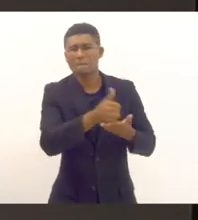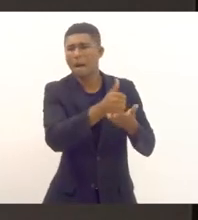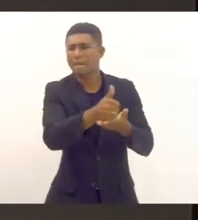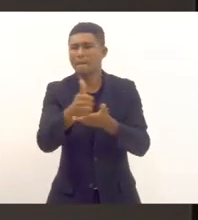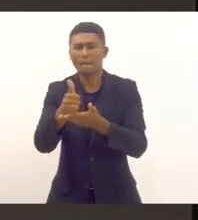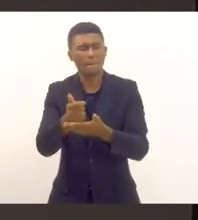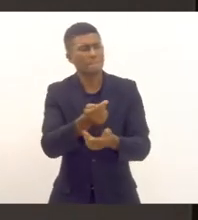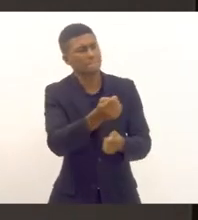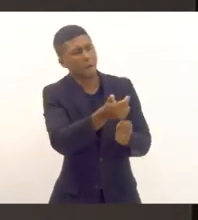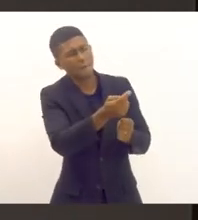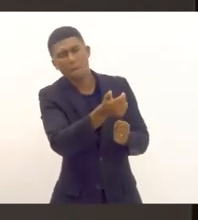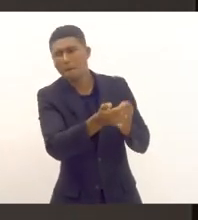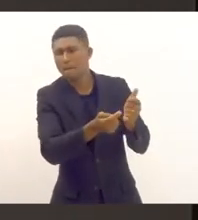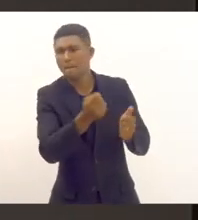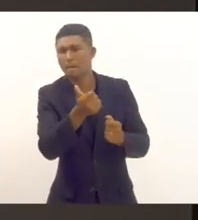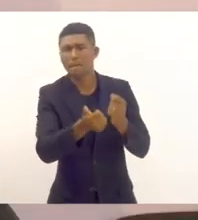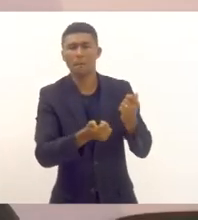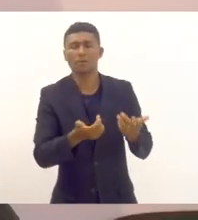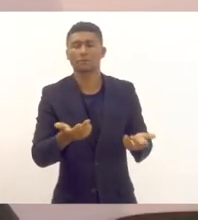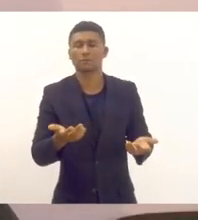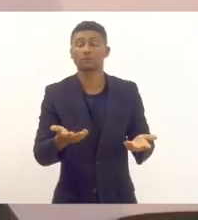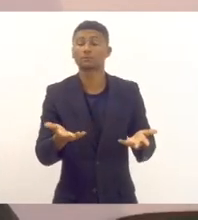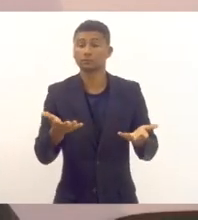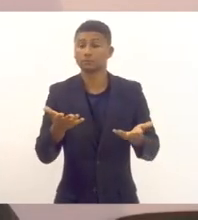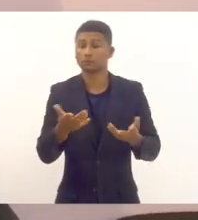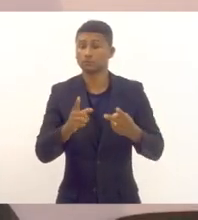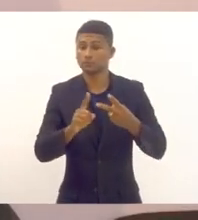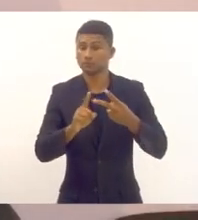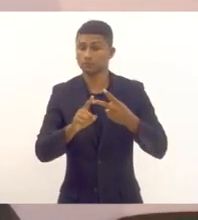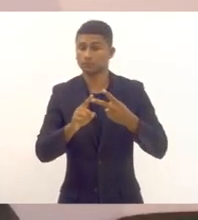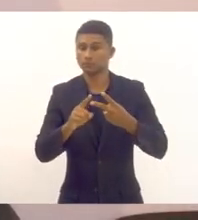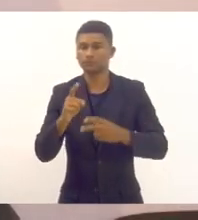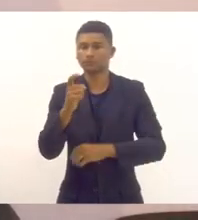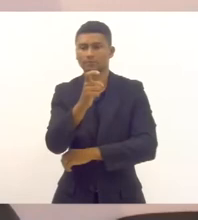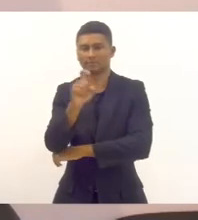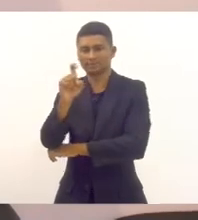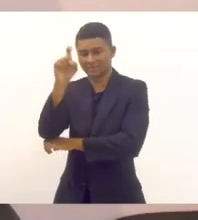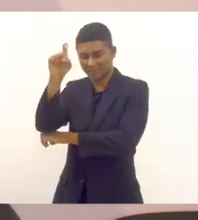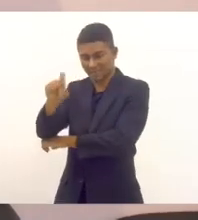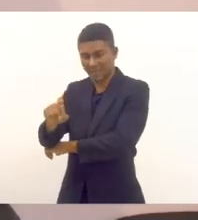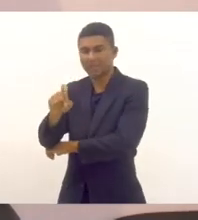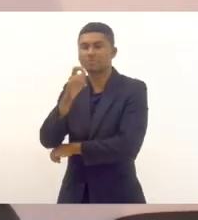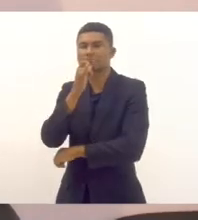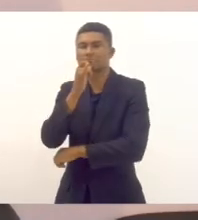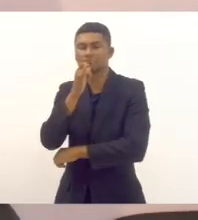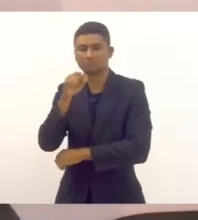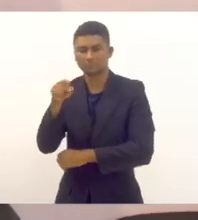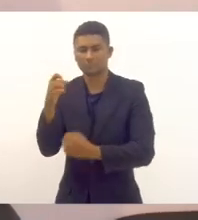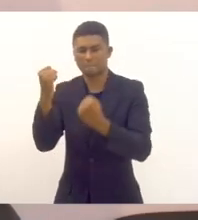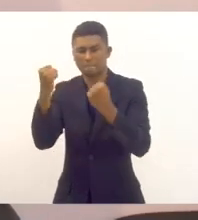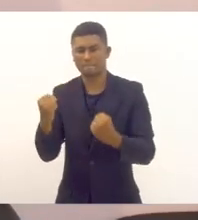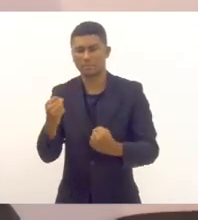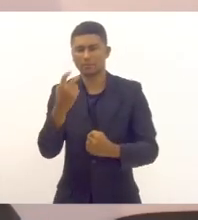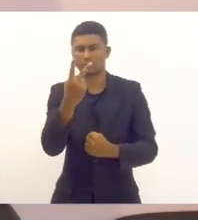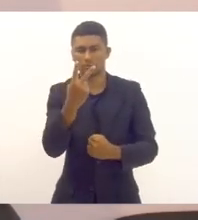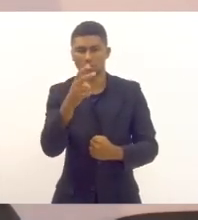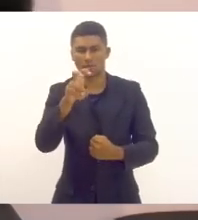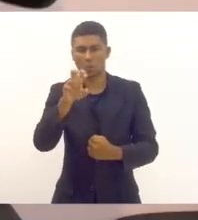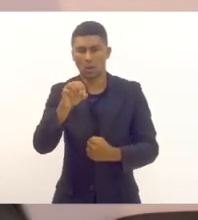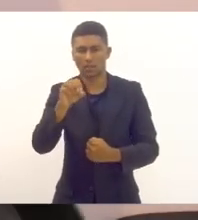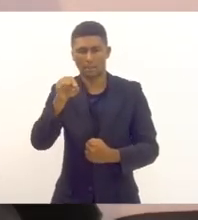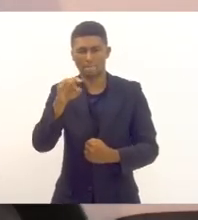Um outro ponto aí que tem em cima do guindaste, vamos falar de um guindaste de 250 toneladas, ele tem ali